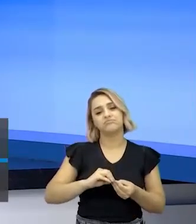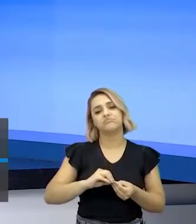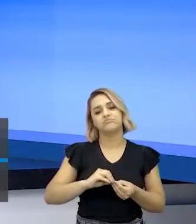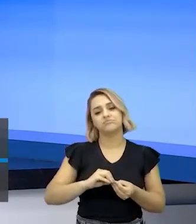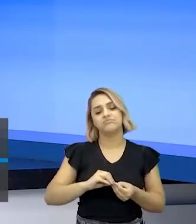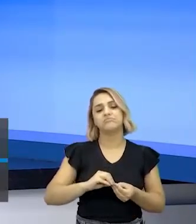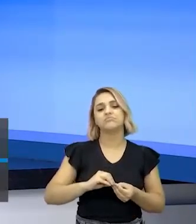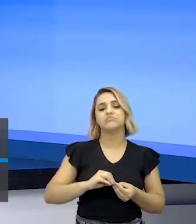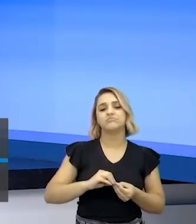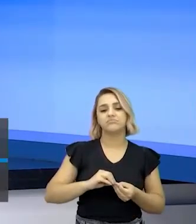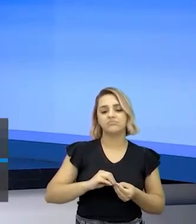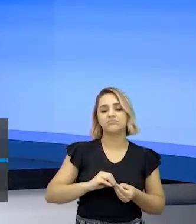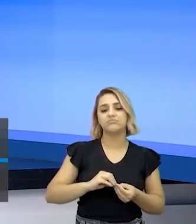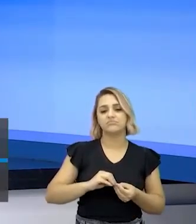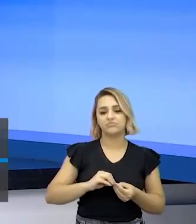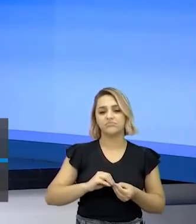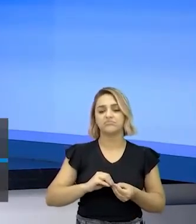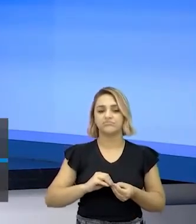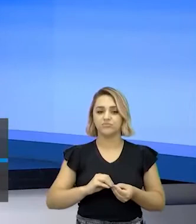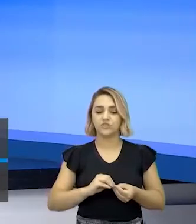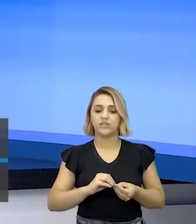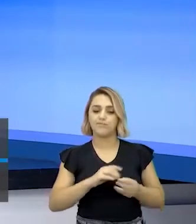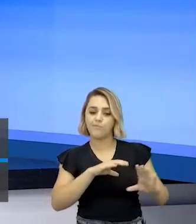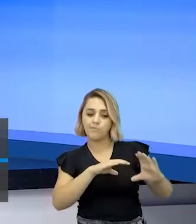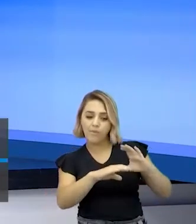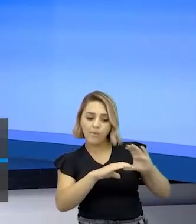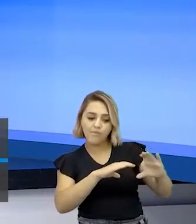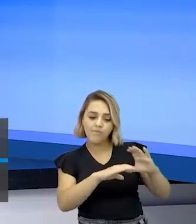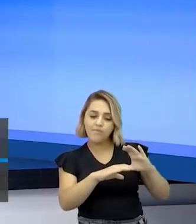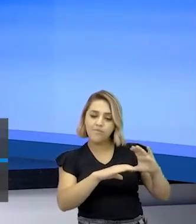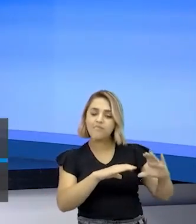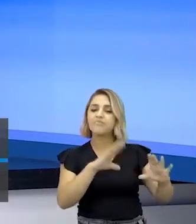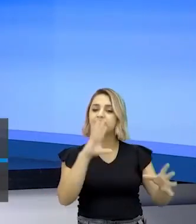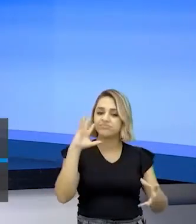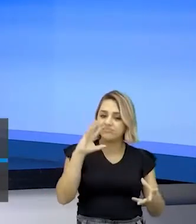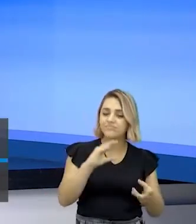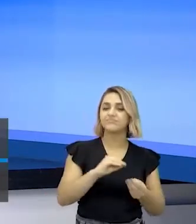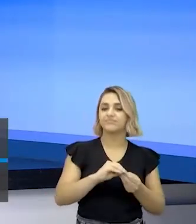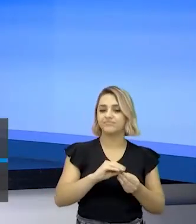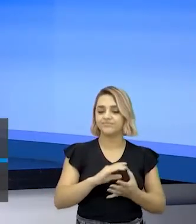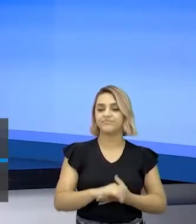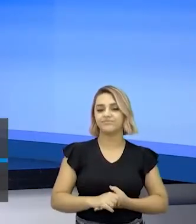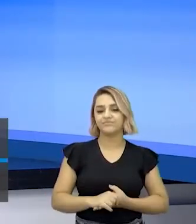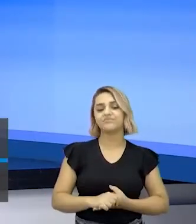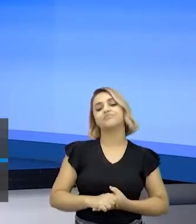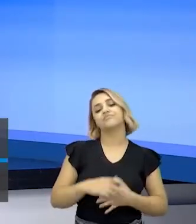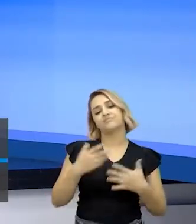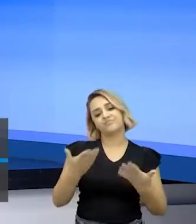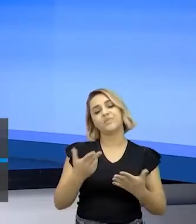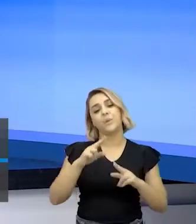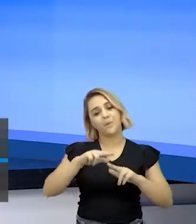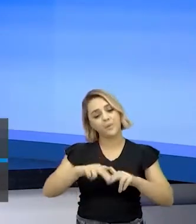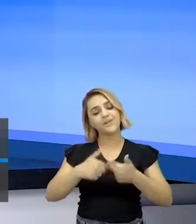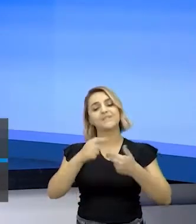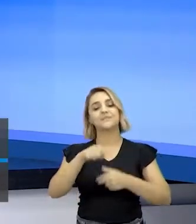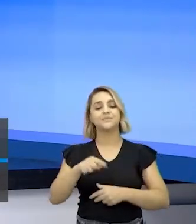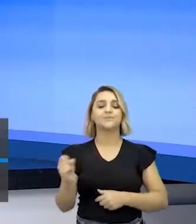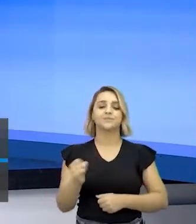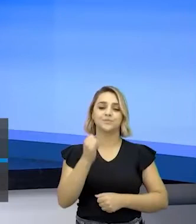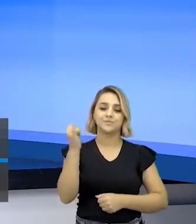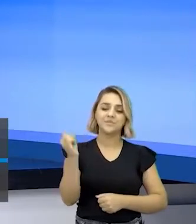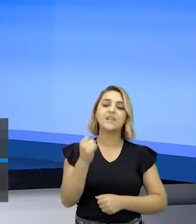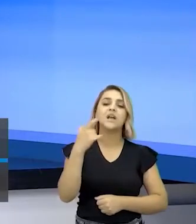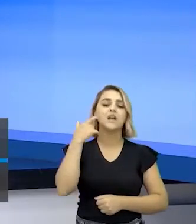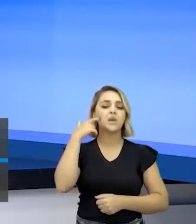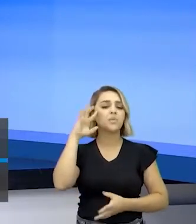de você para o outro e do outro para você, né? Se for pela norma padrão. Por isso que ela também é importante. E aí eu entendo perfeitamente quando você